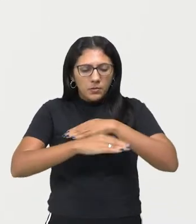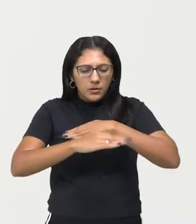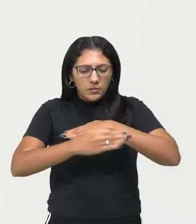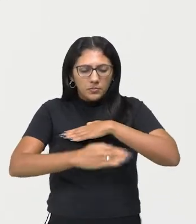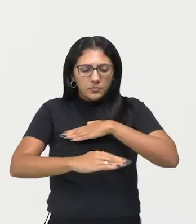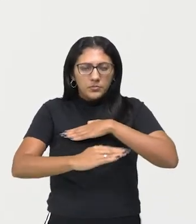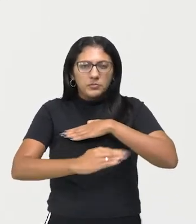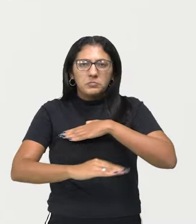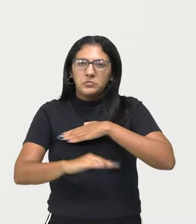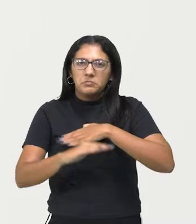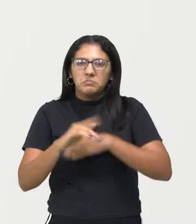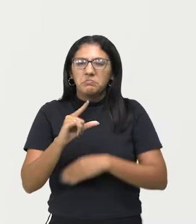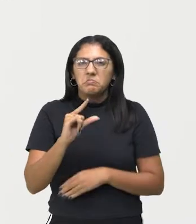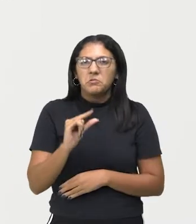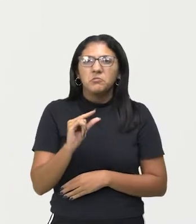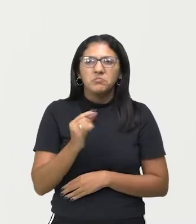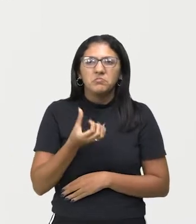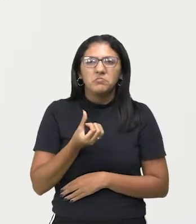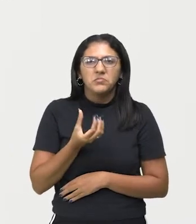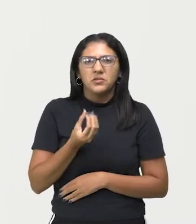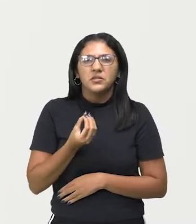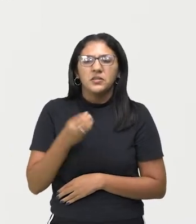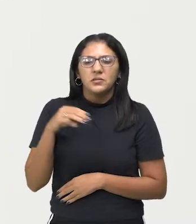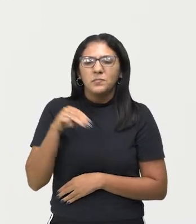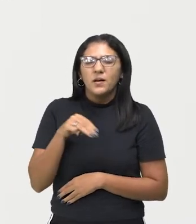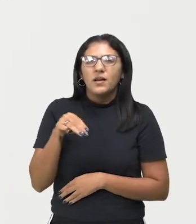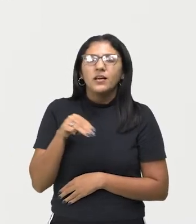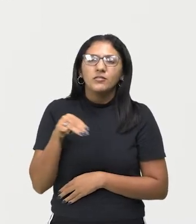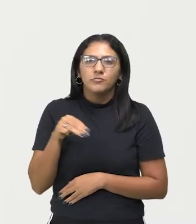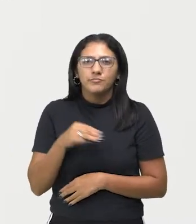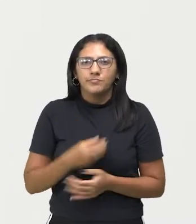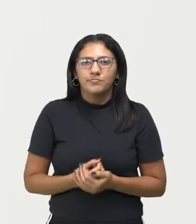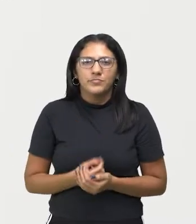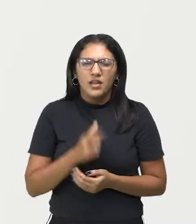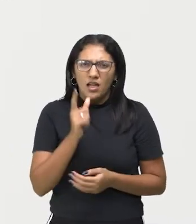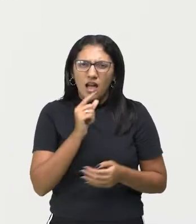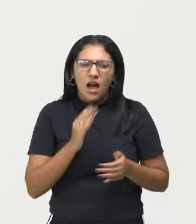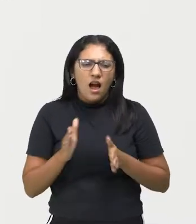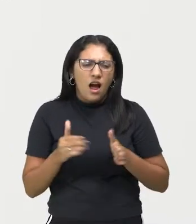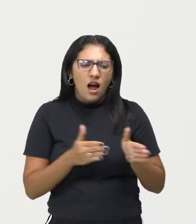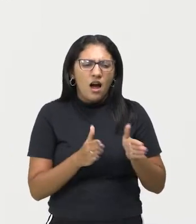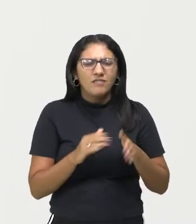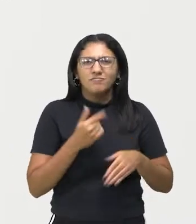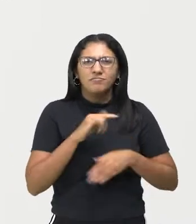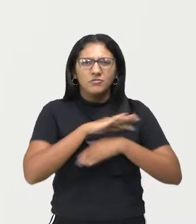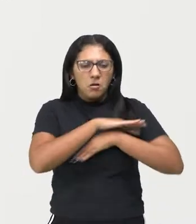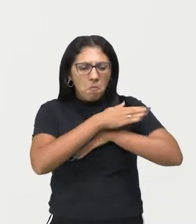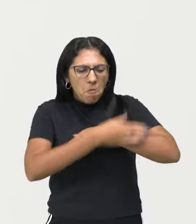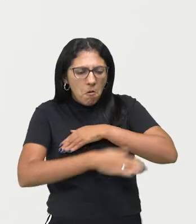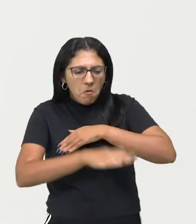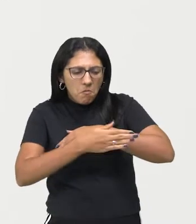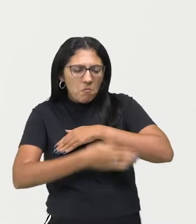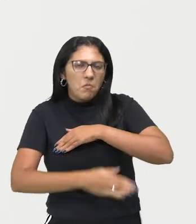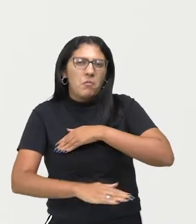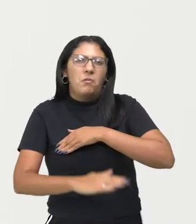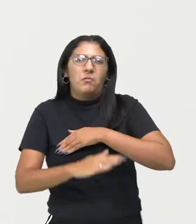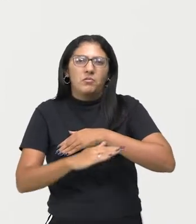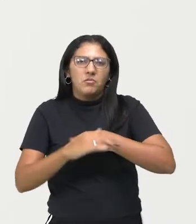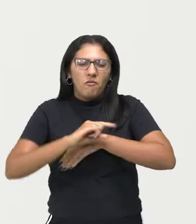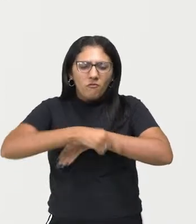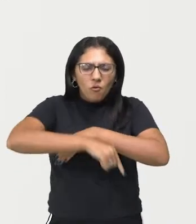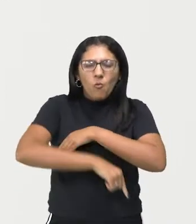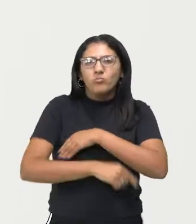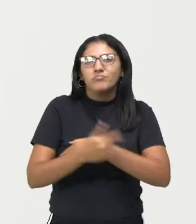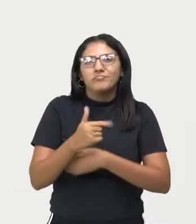ao longo do rio Amazonas dentro da área brasileira. Então, não é um rio que apresenta uma grande declividade. Para a construção de uma